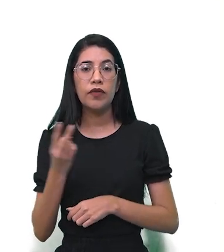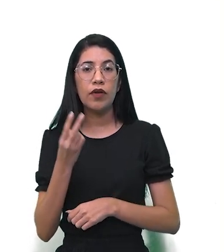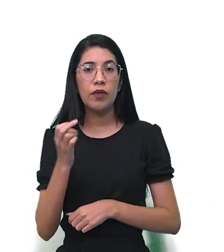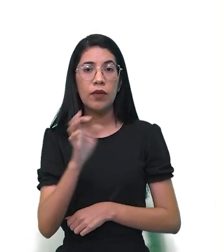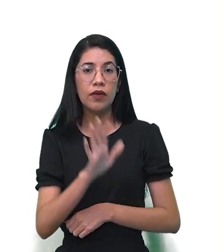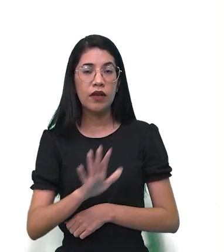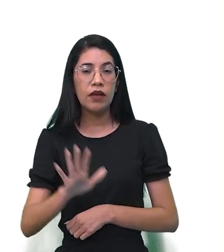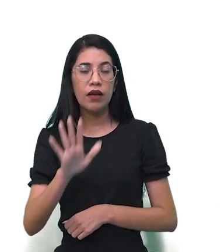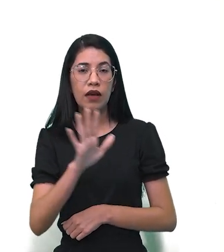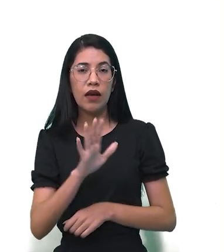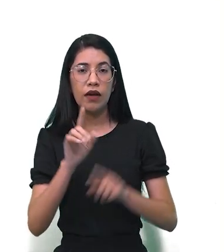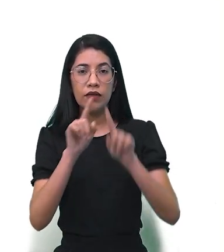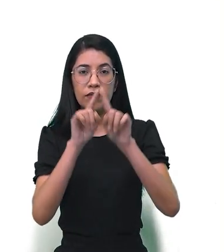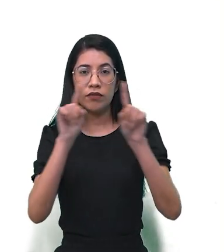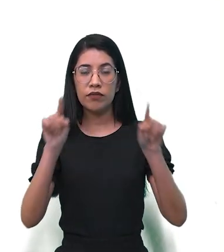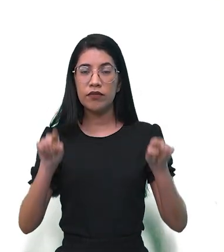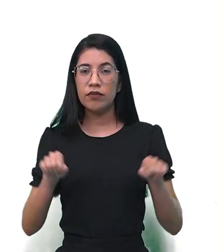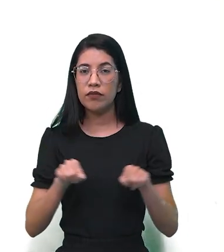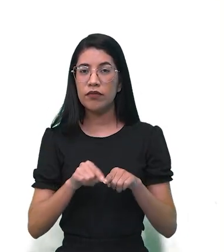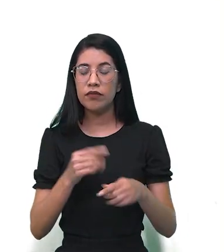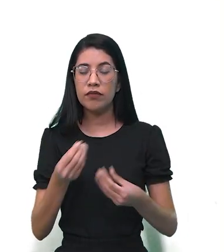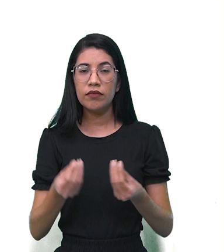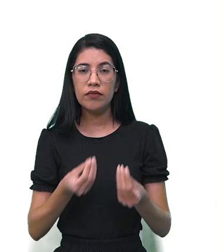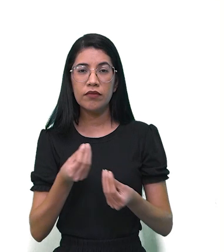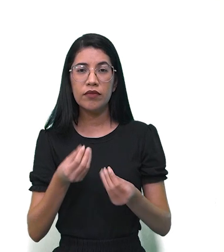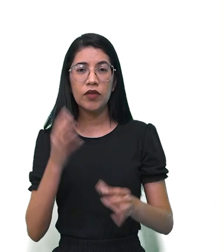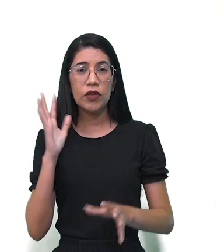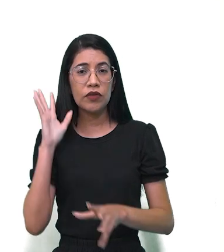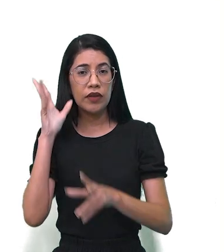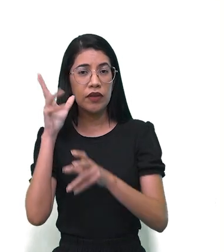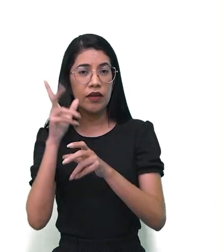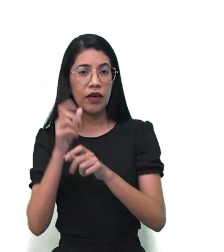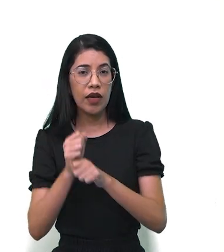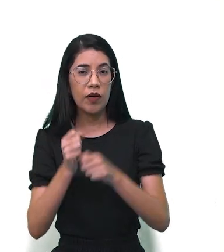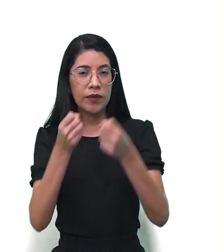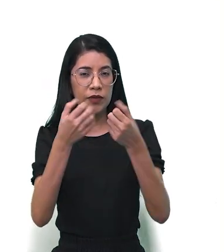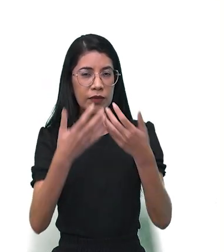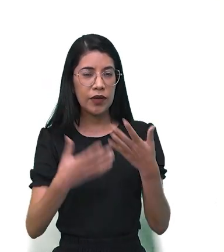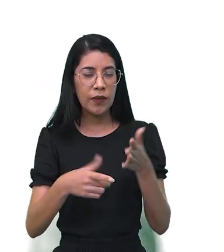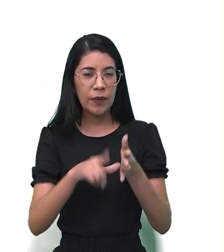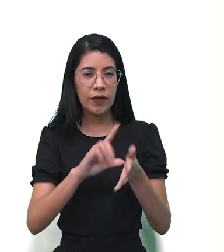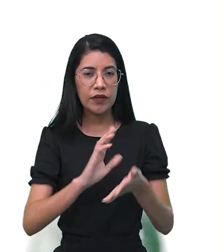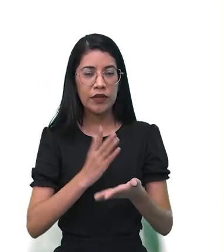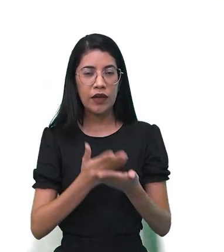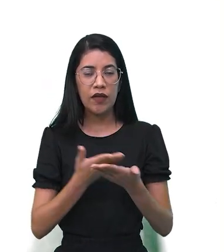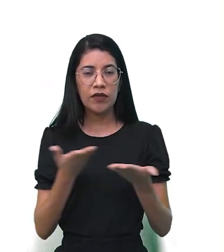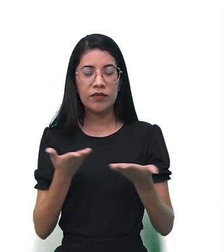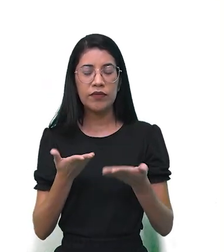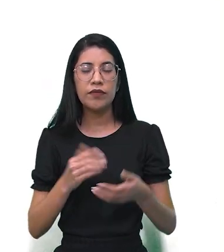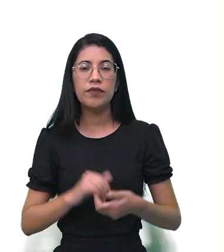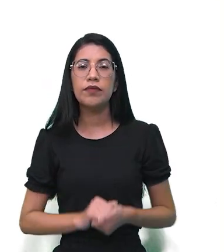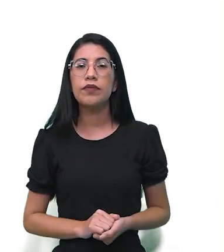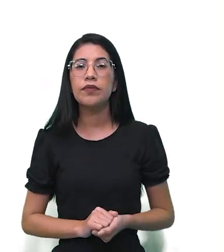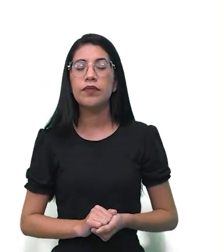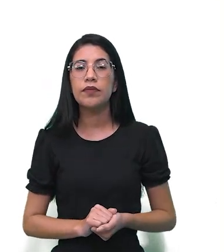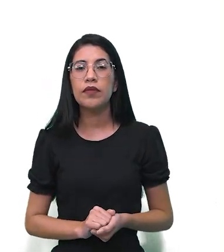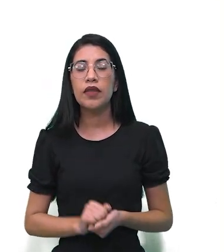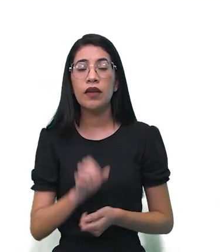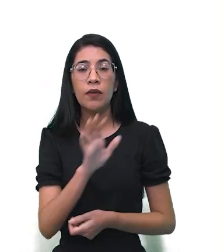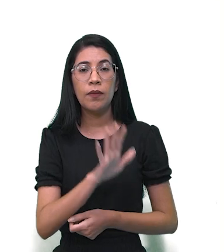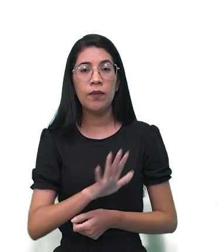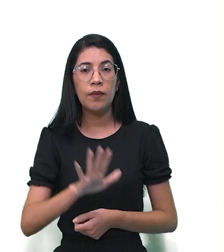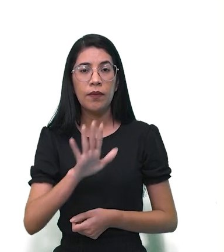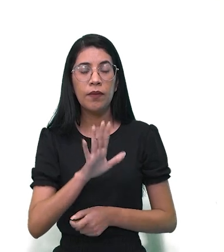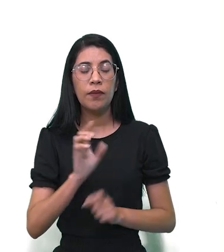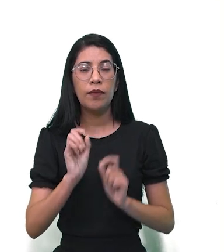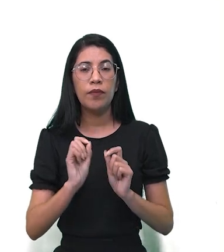a área desse quadrado? Vamos lá recapitular o que nós já falamos até aqui, tá? A área é